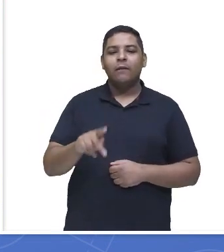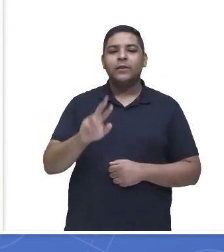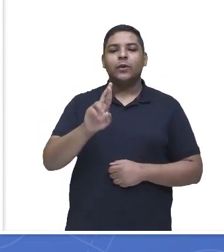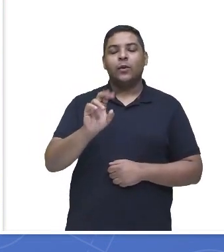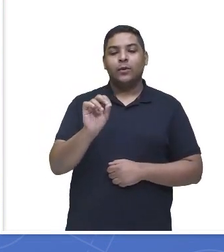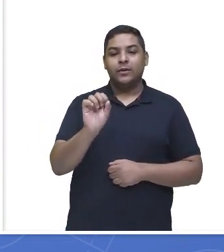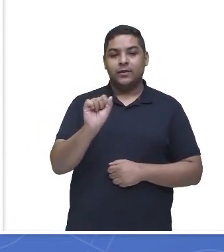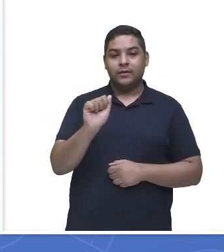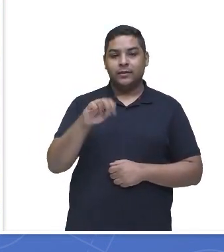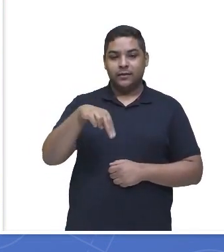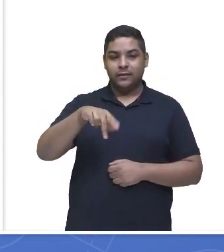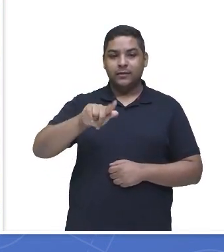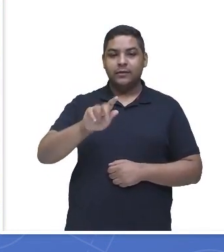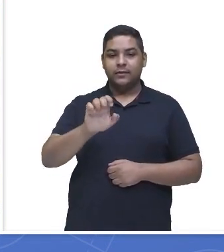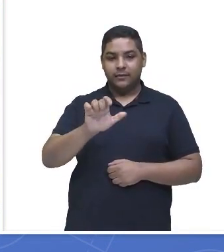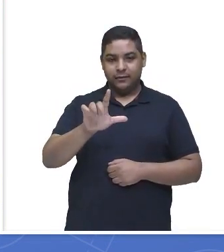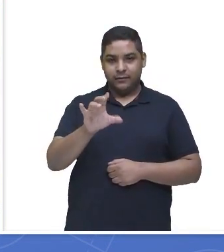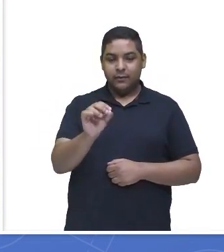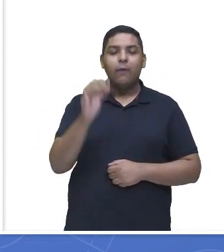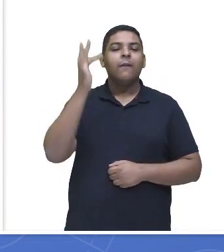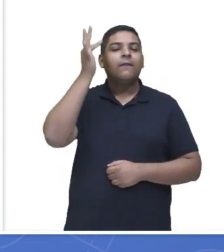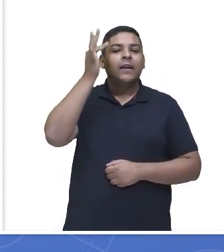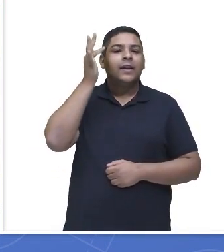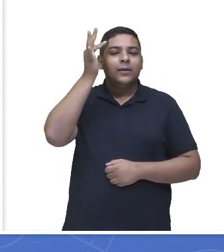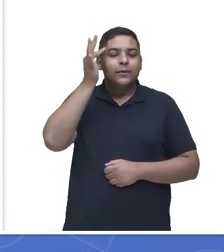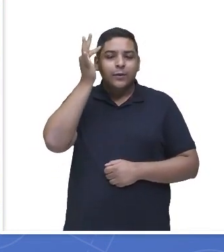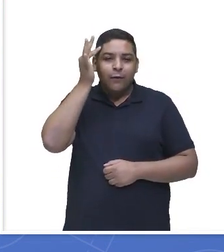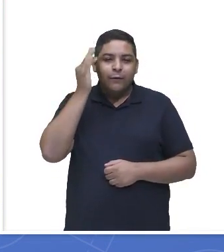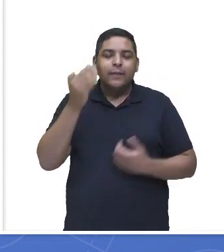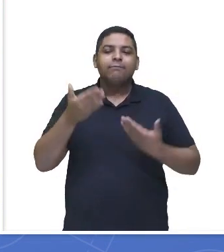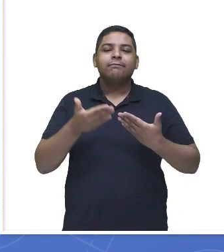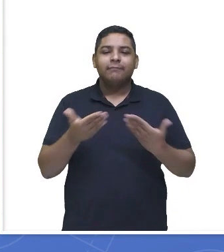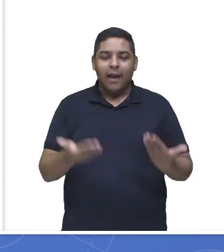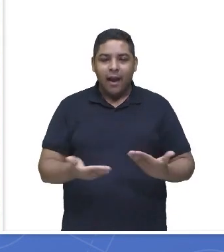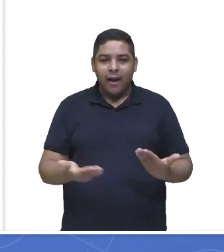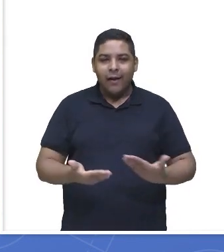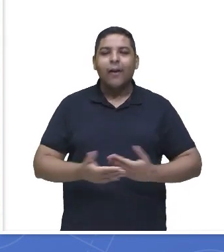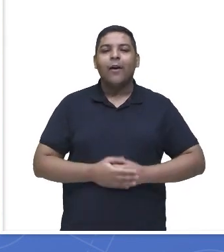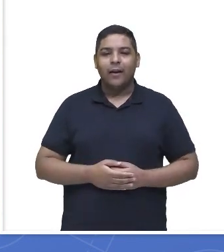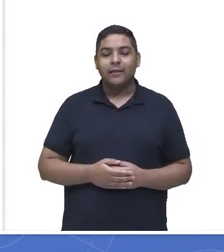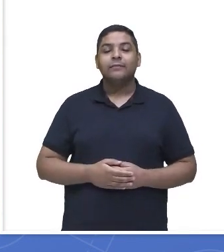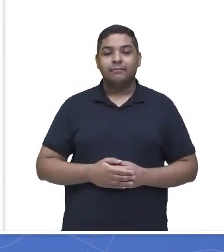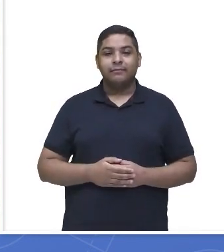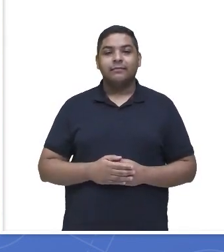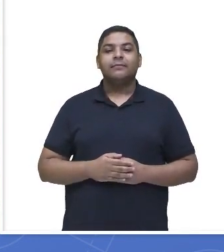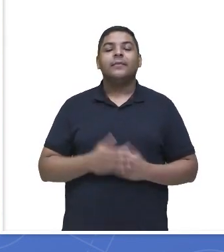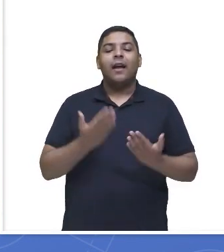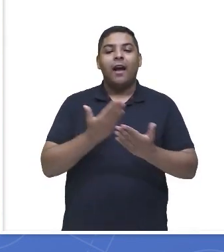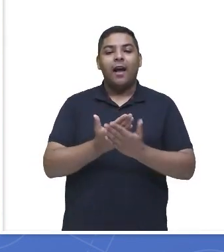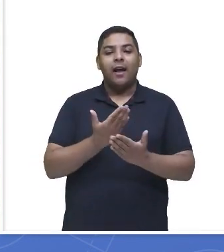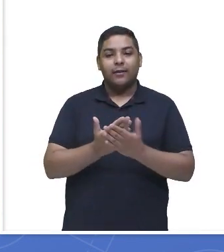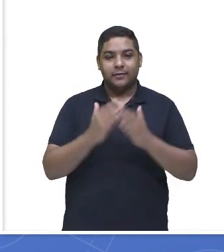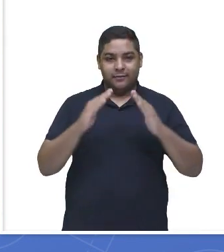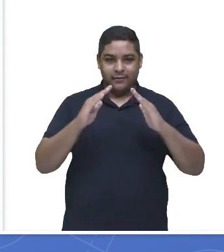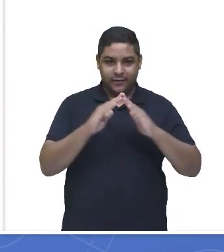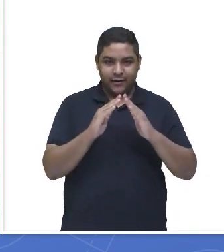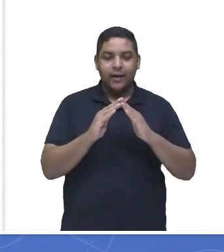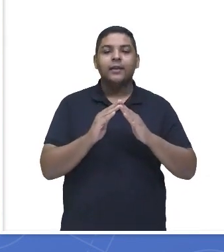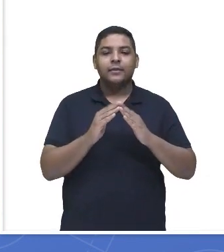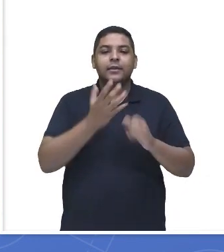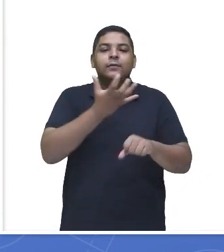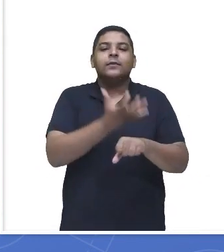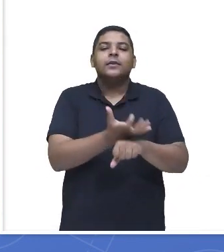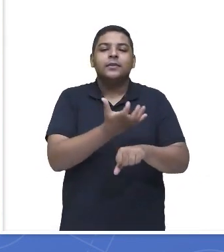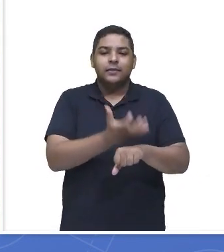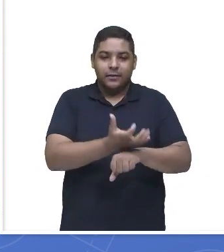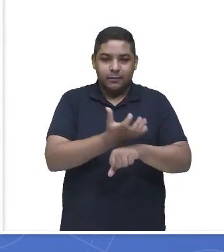Assis, de Filosofia, e estamos aqui para mais uma aula em casa, não é isso? Dessa vez, na disciplina de